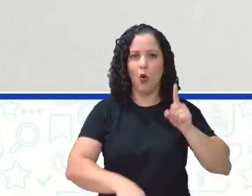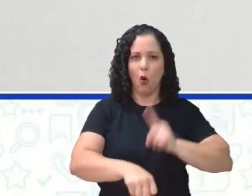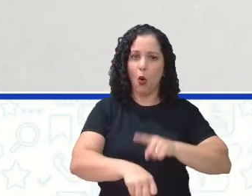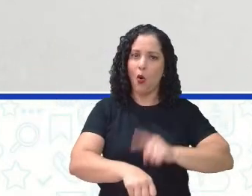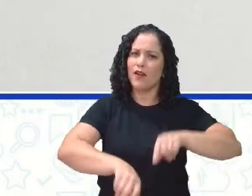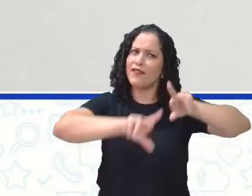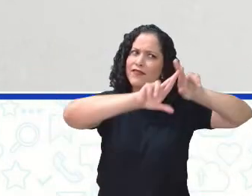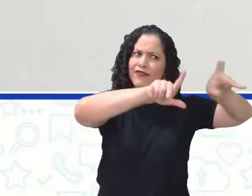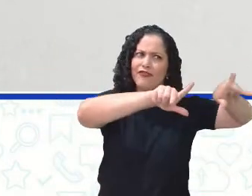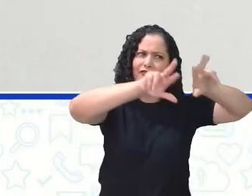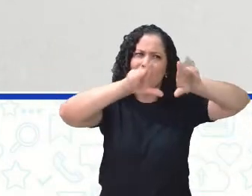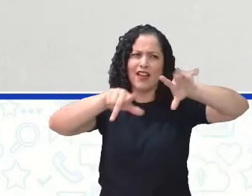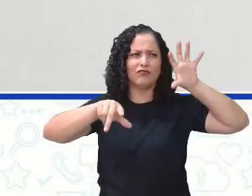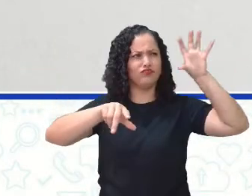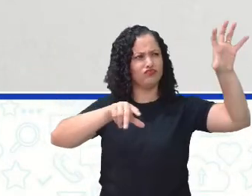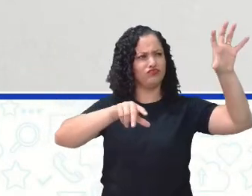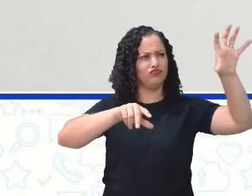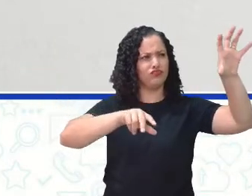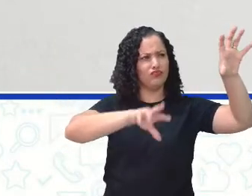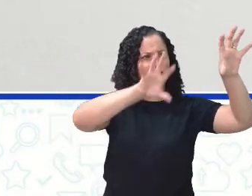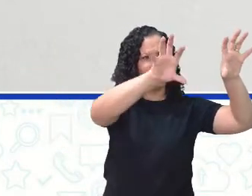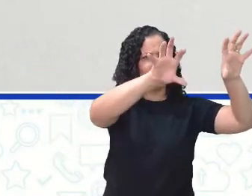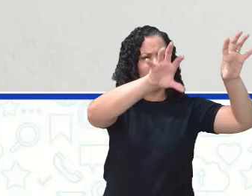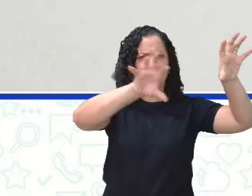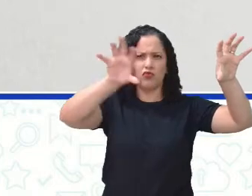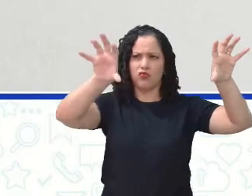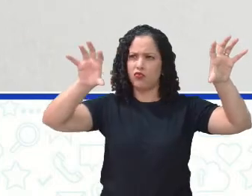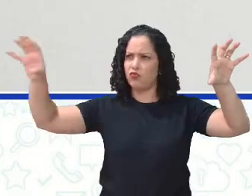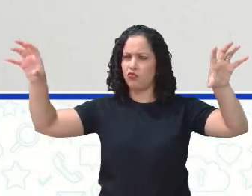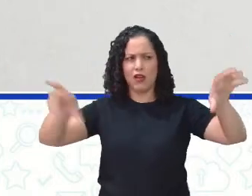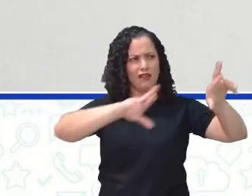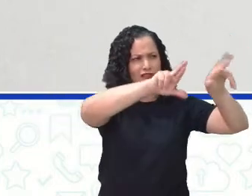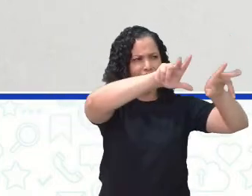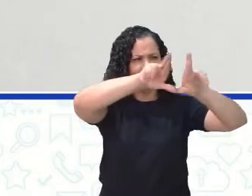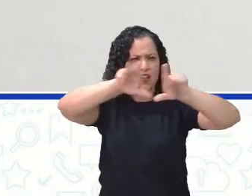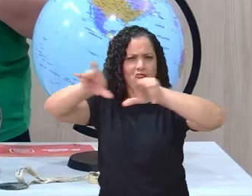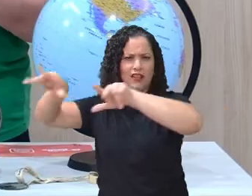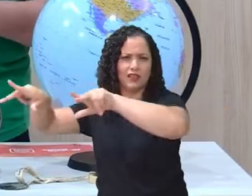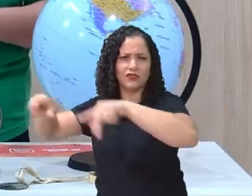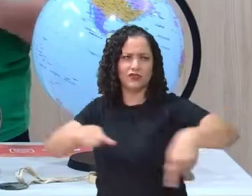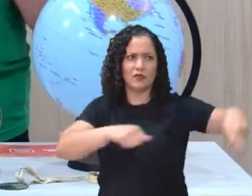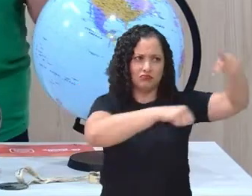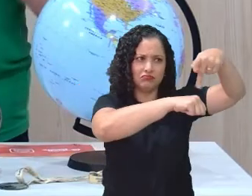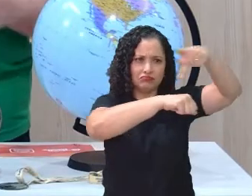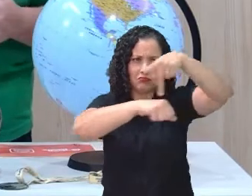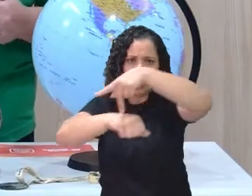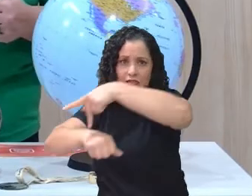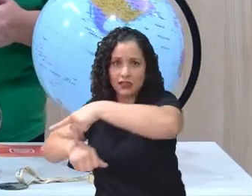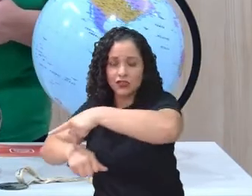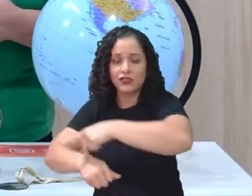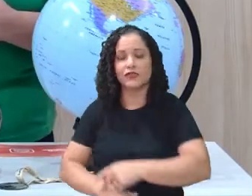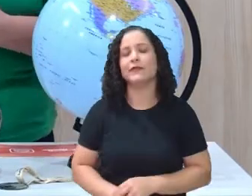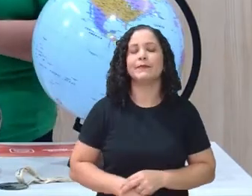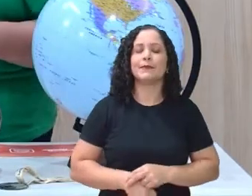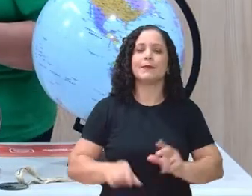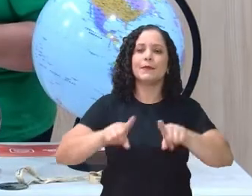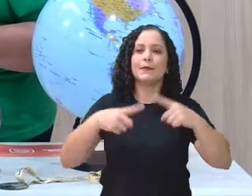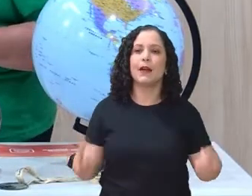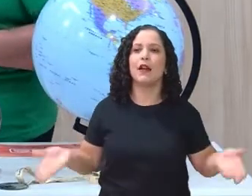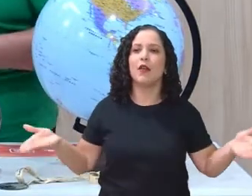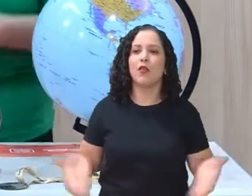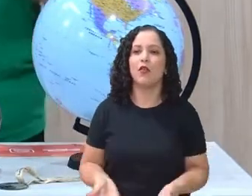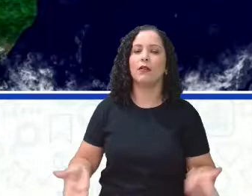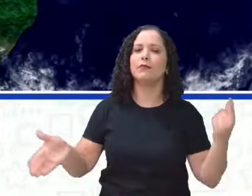7 em Tóquio, 15 para 1 em Moscou. Então, vejam aí a questão desse tempo. Mas vem uma perguntinha aí para a